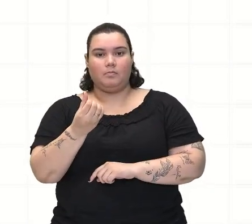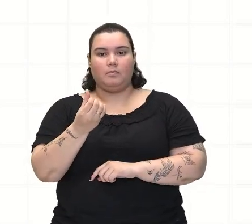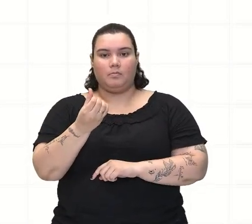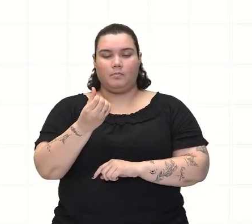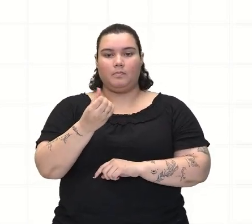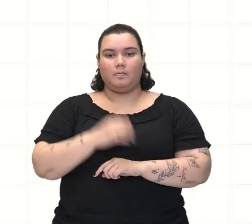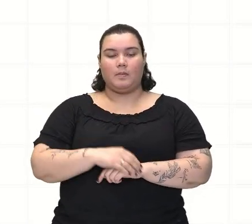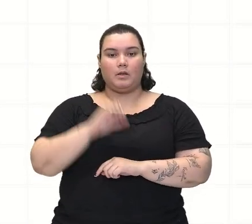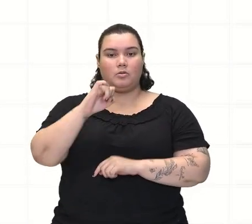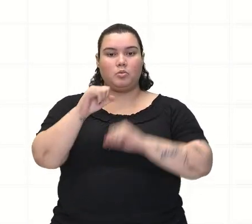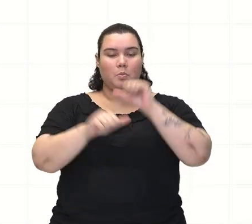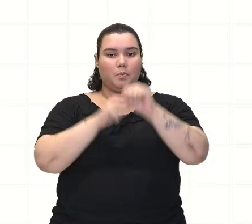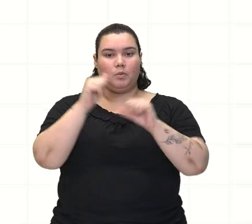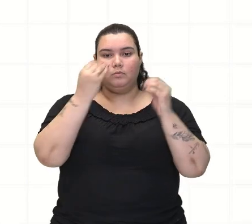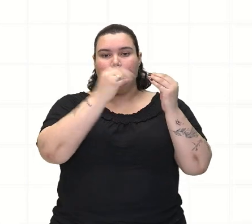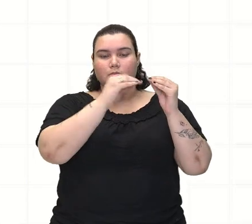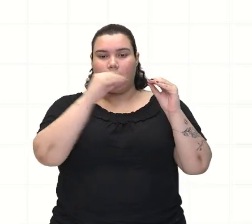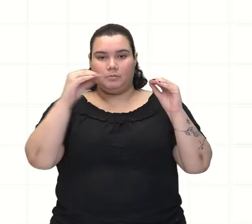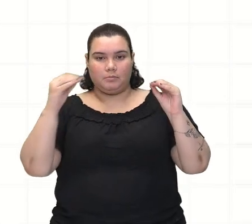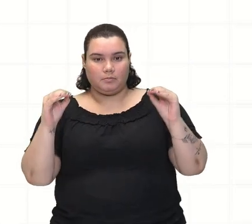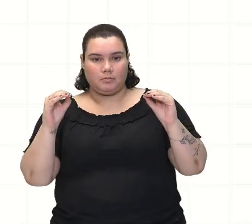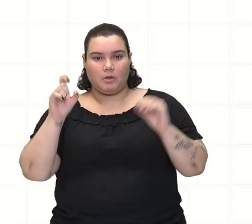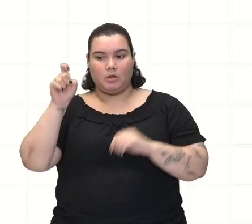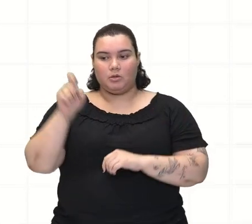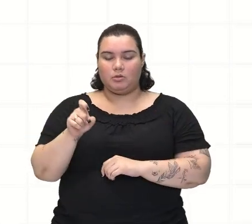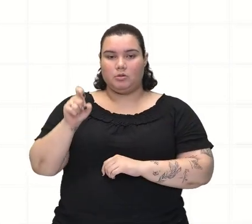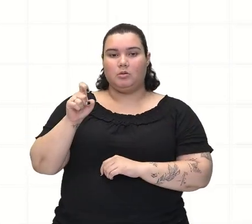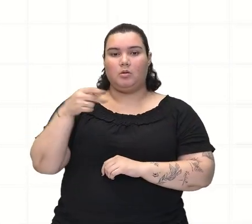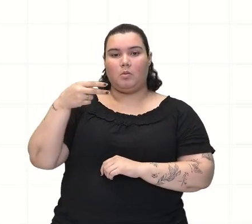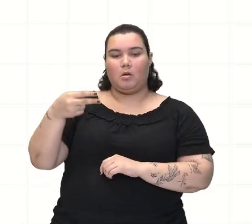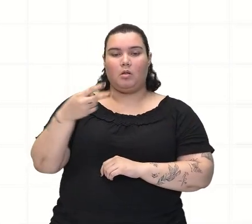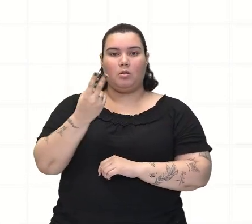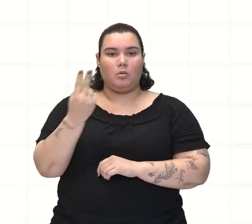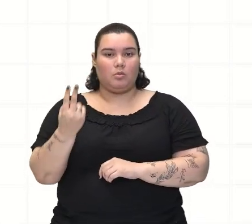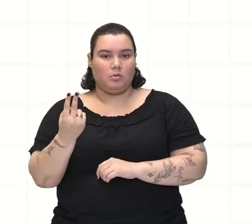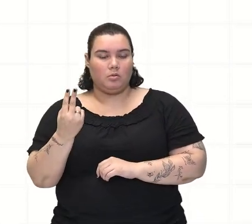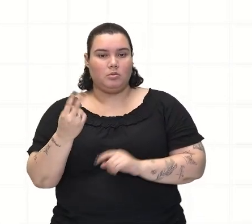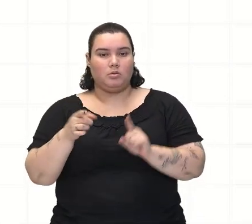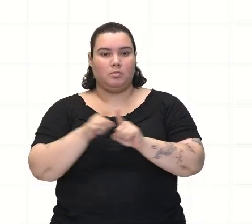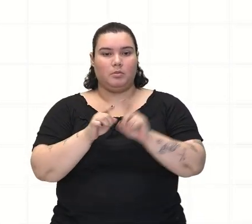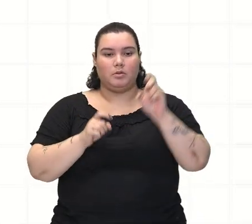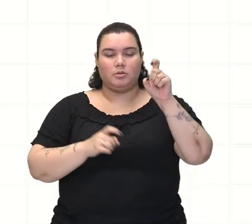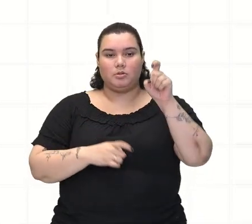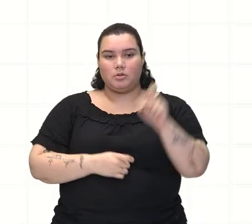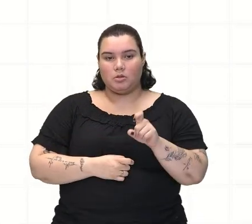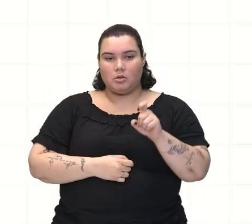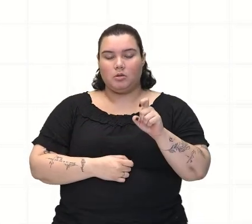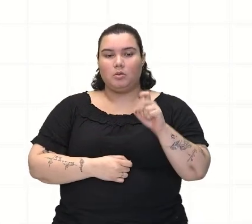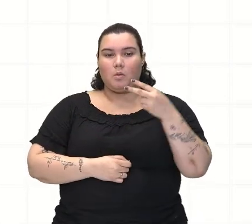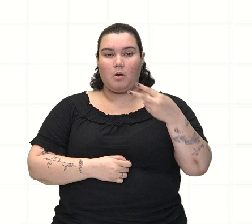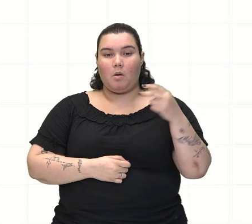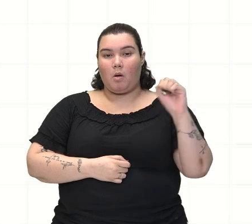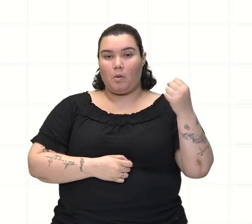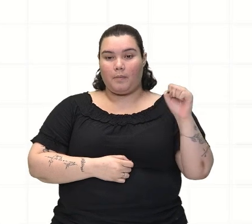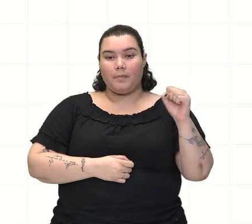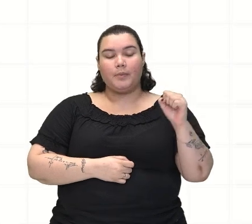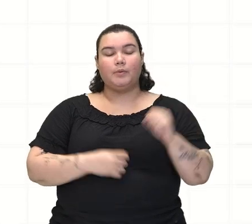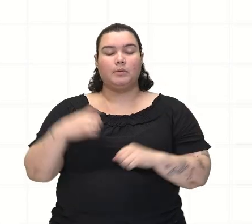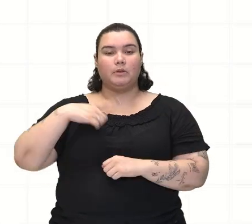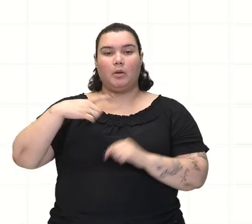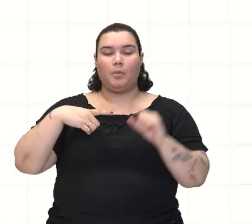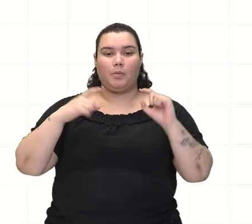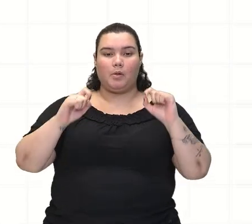eu substituir os valores de x igual a 2 e de x igual a 8, nós vamos obter